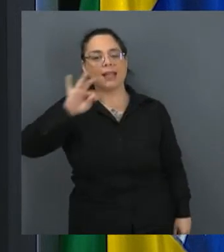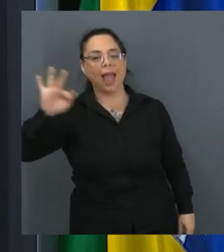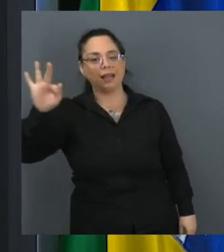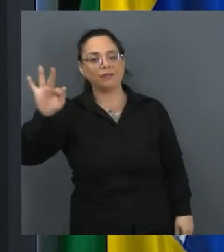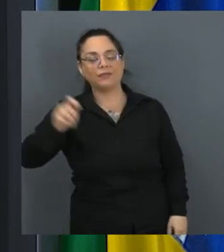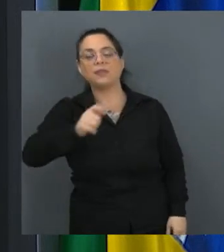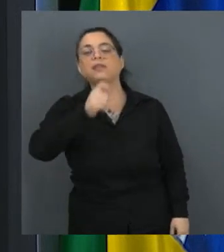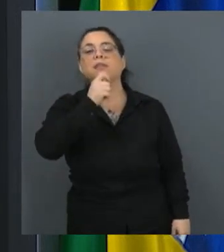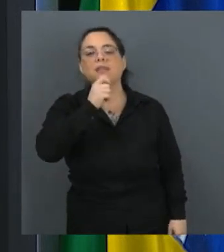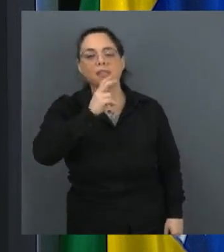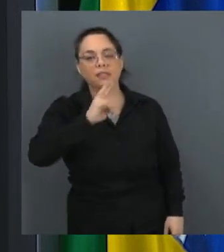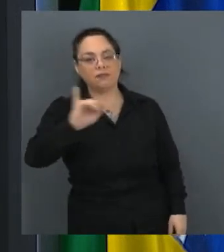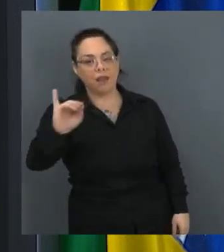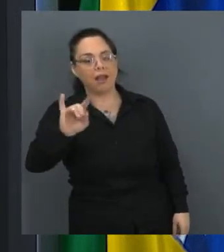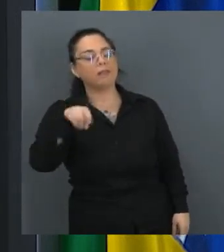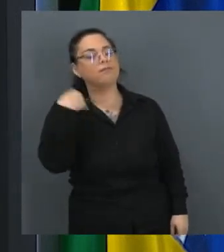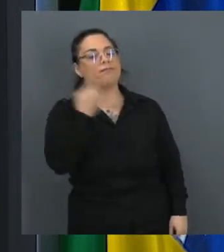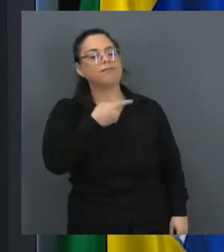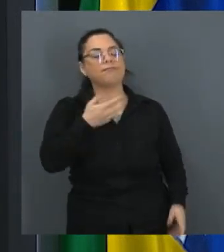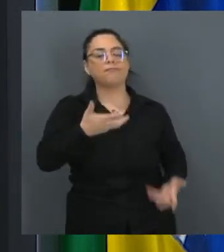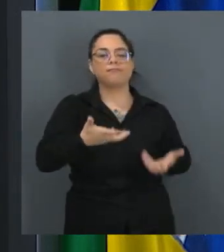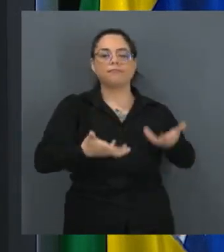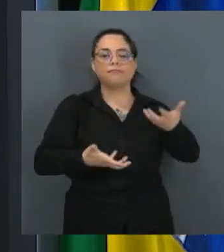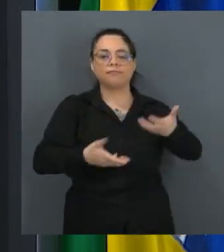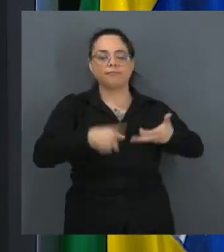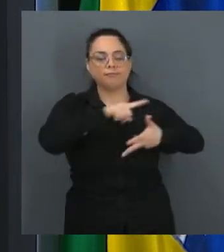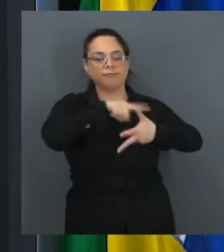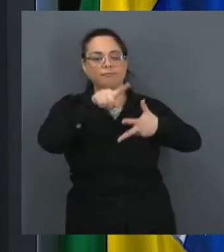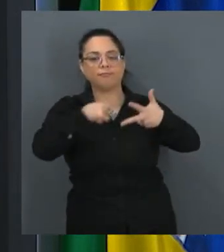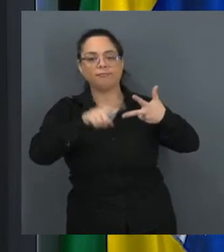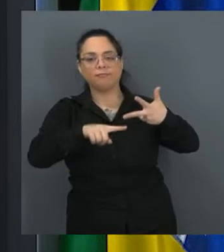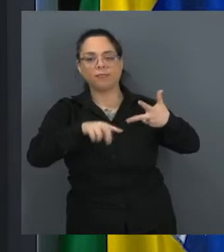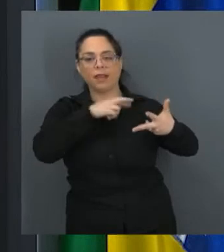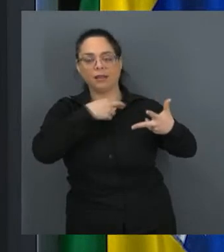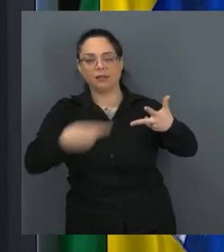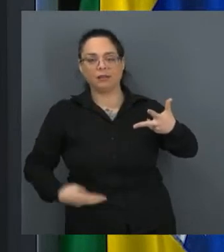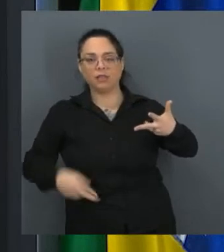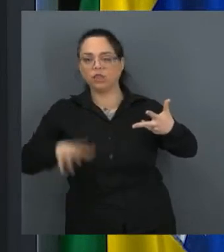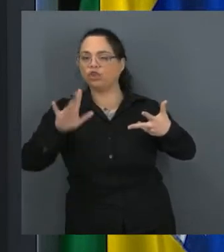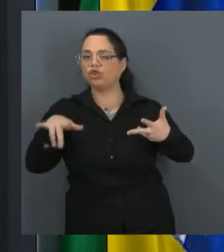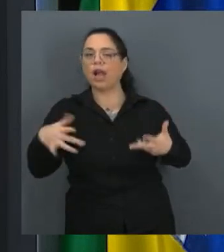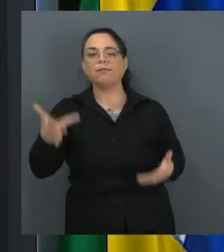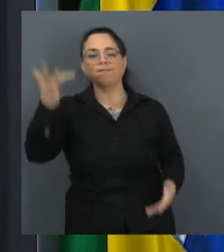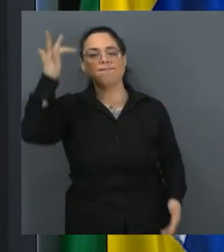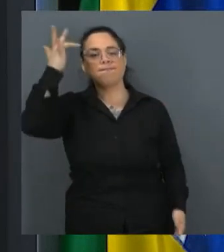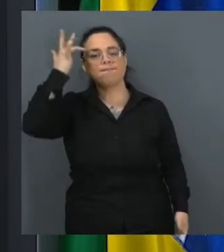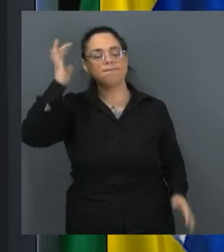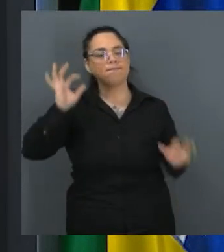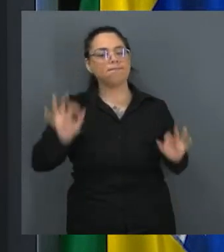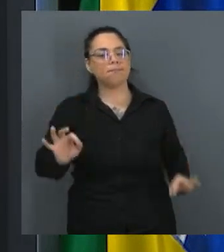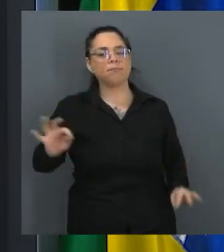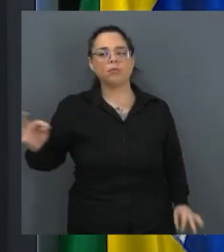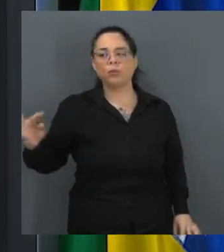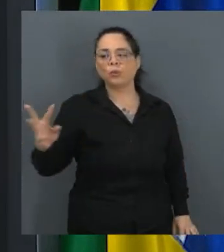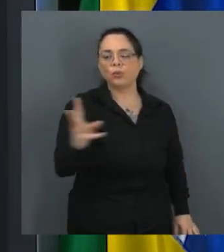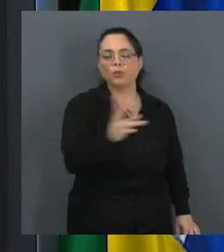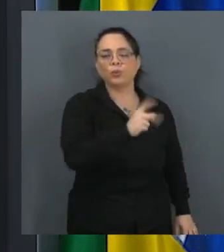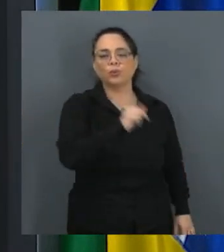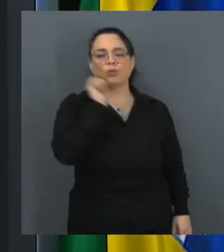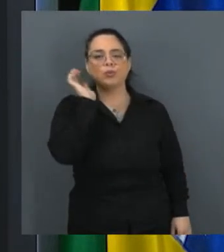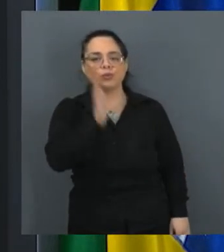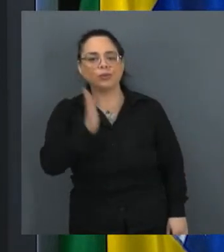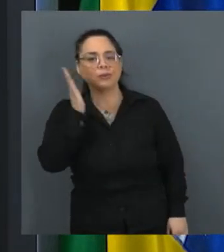ter o reequilíbrio entre os poderes da República. Isso está maturado, isso está na boca do povo, isso é